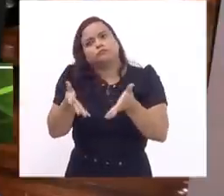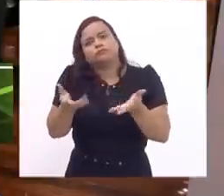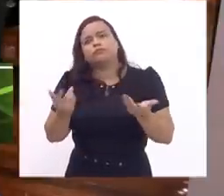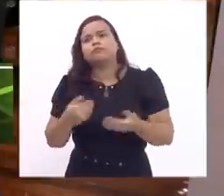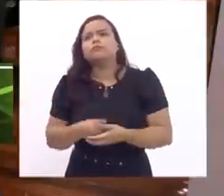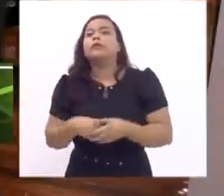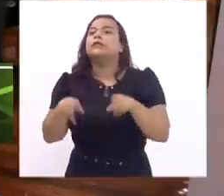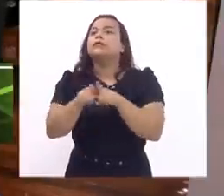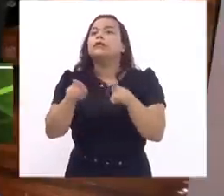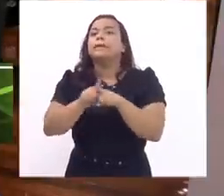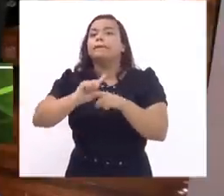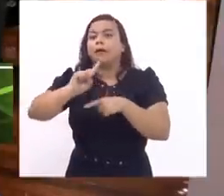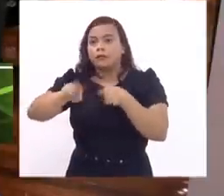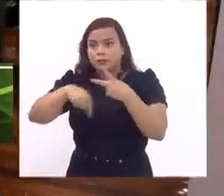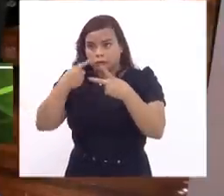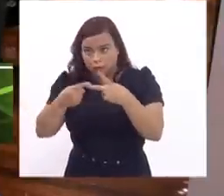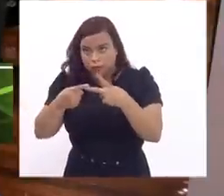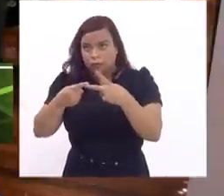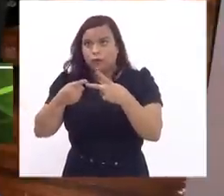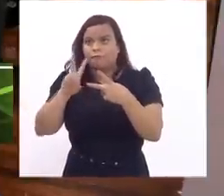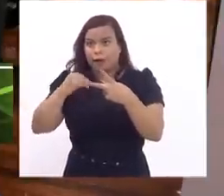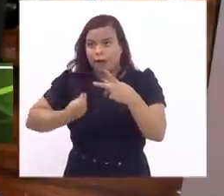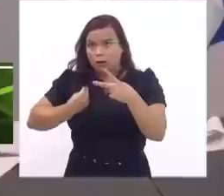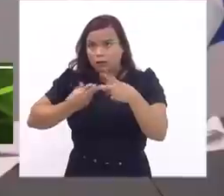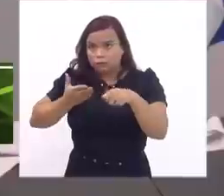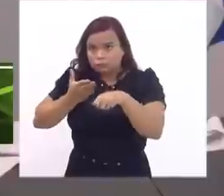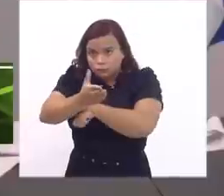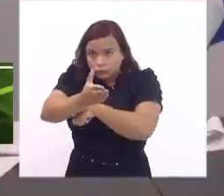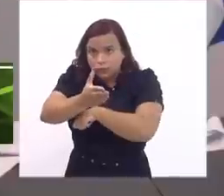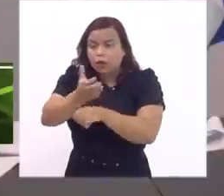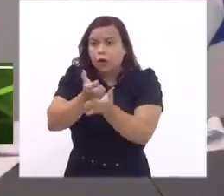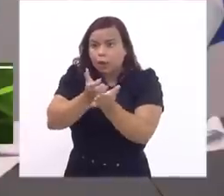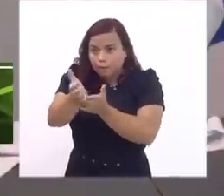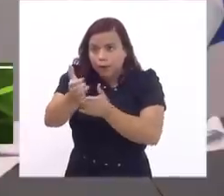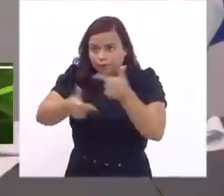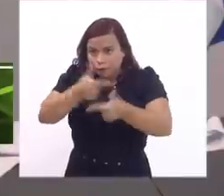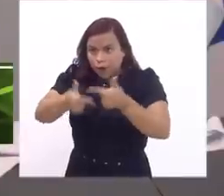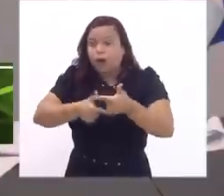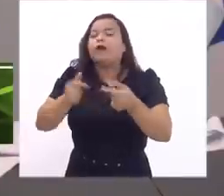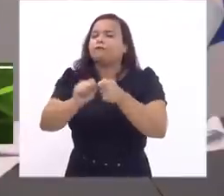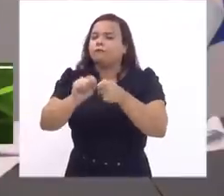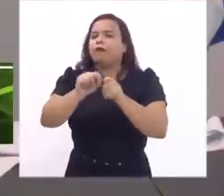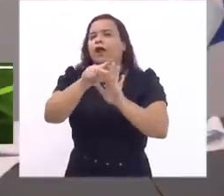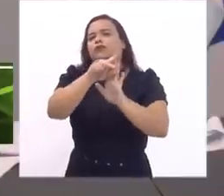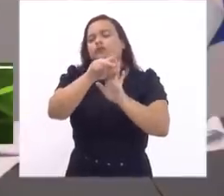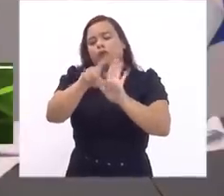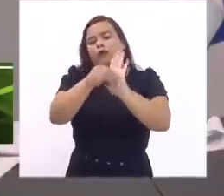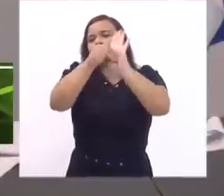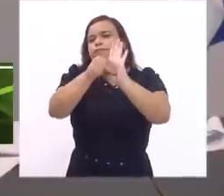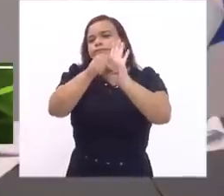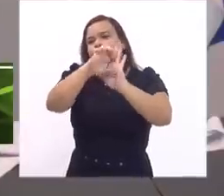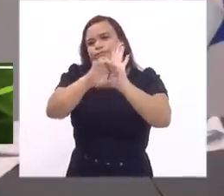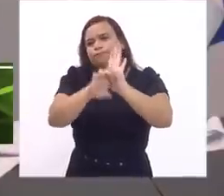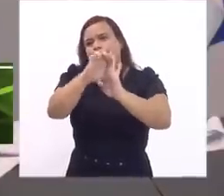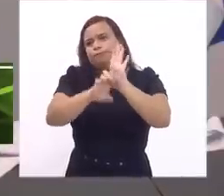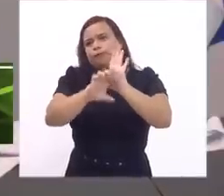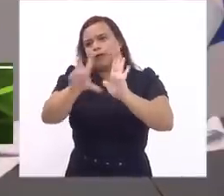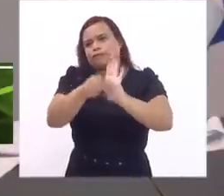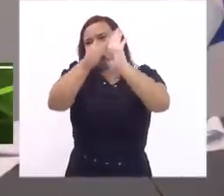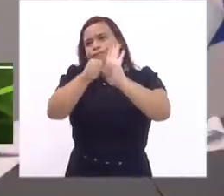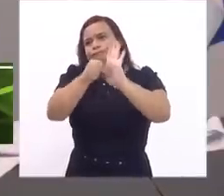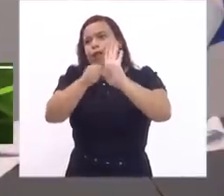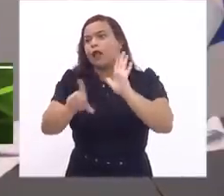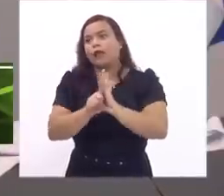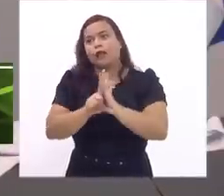E, imediatamente, quando virar em vigor, entrou em vigor, a gente faz uma emenda à lei. Fazer o quê?